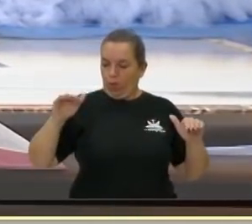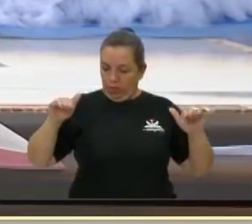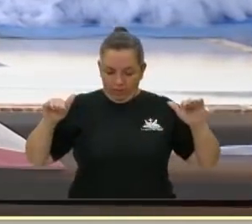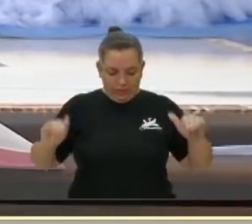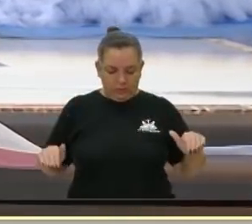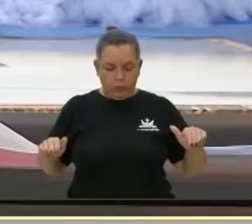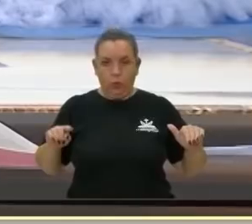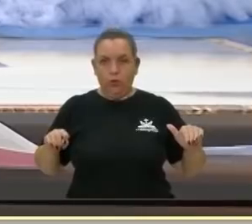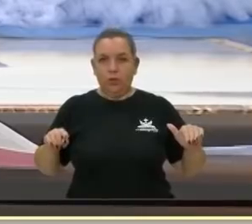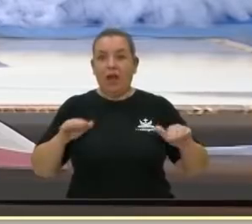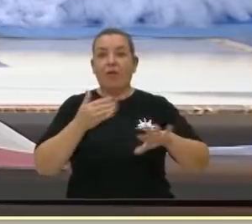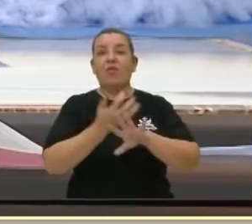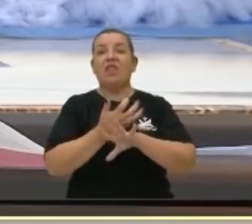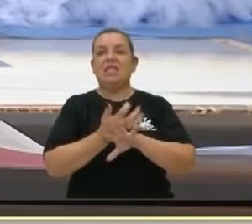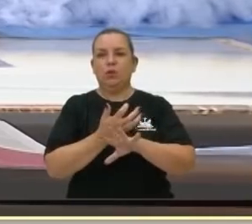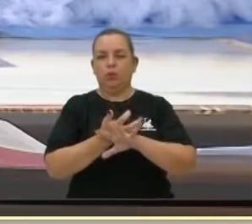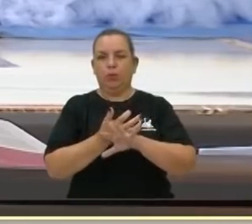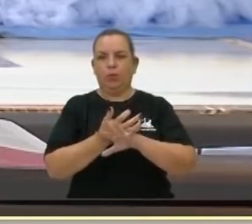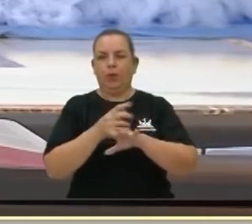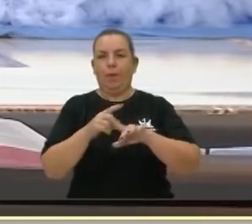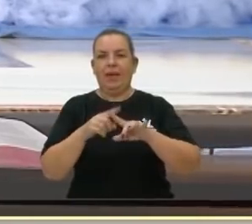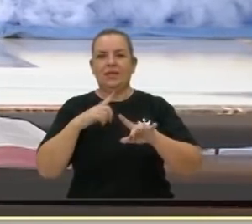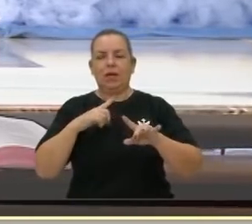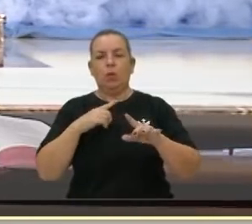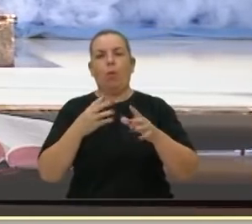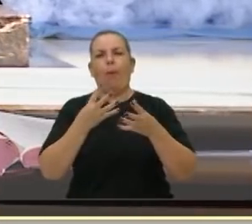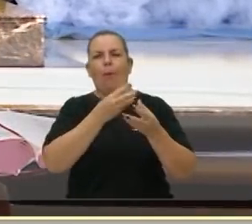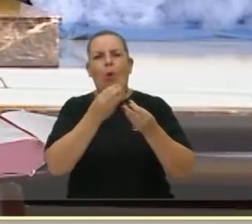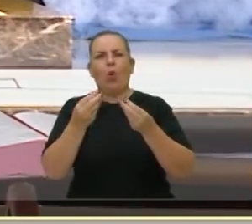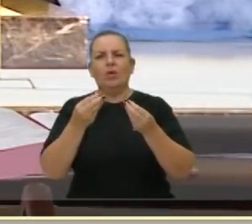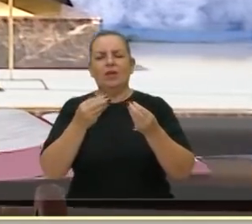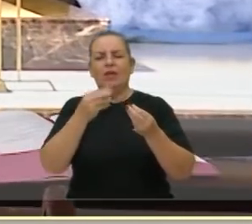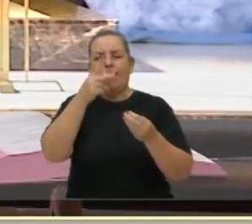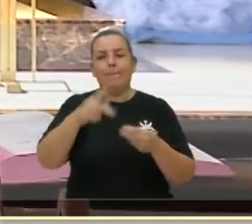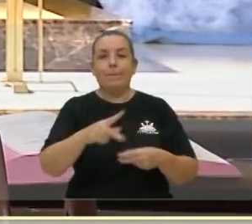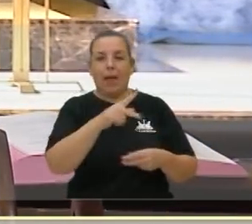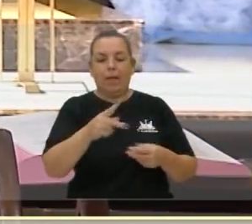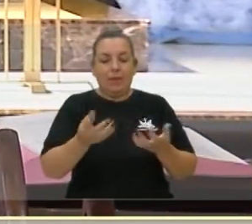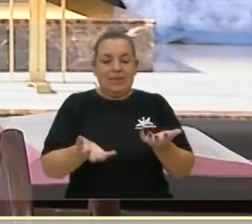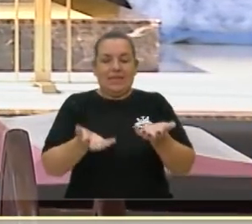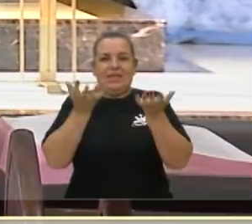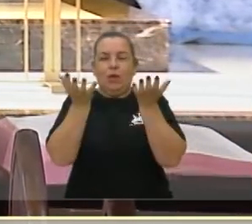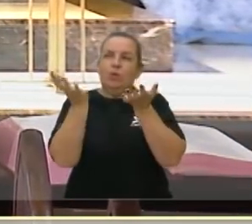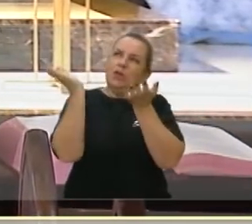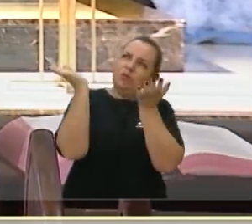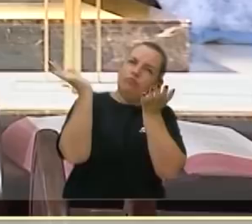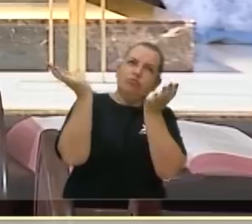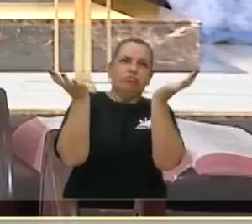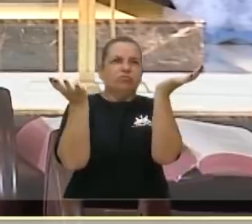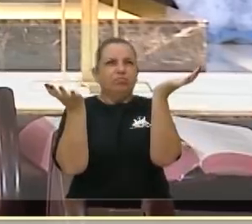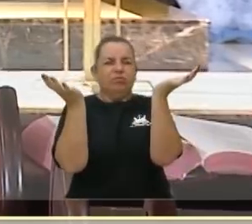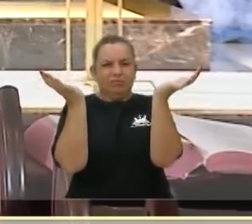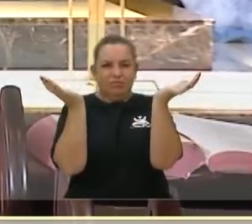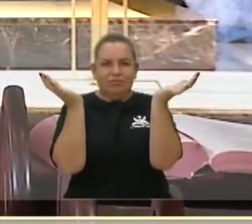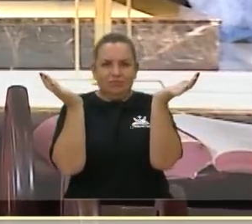trono, um vitral lindíssimo do Espírito Santo,